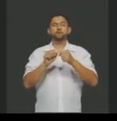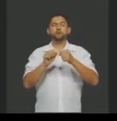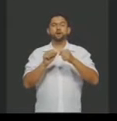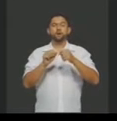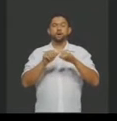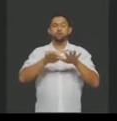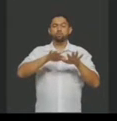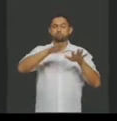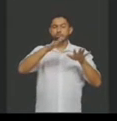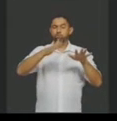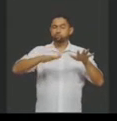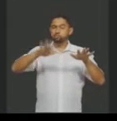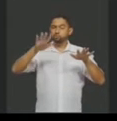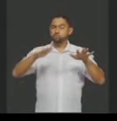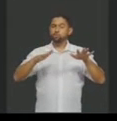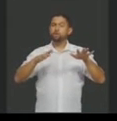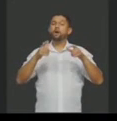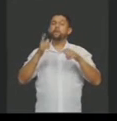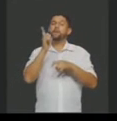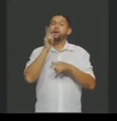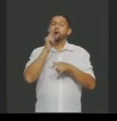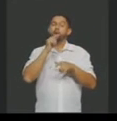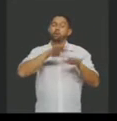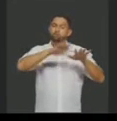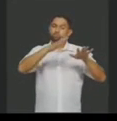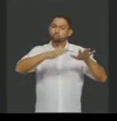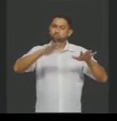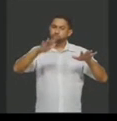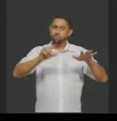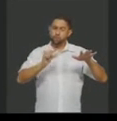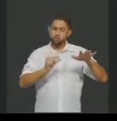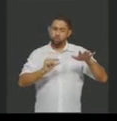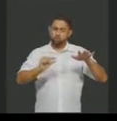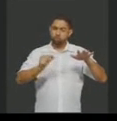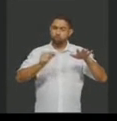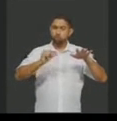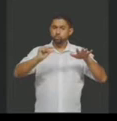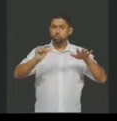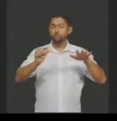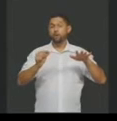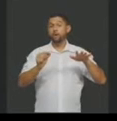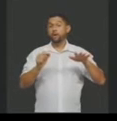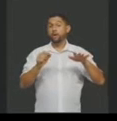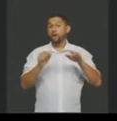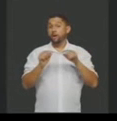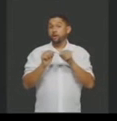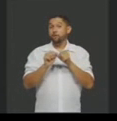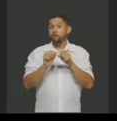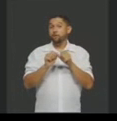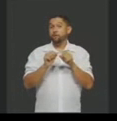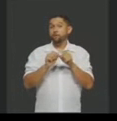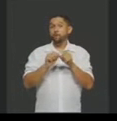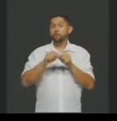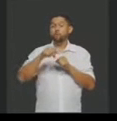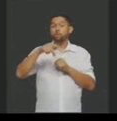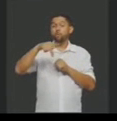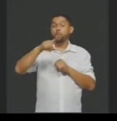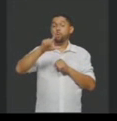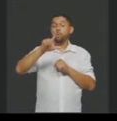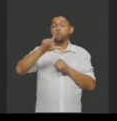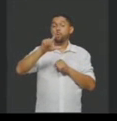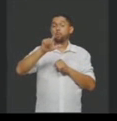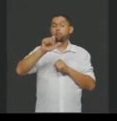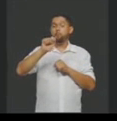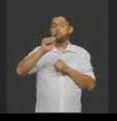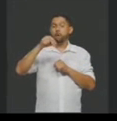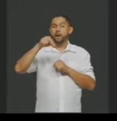em regiões aquáticas, né, no mar, por exemplo. E elas vão, então, constituir o fitoplâncton